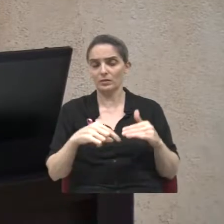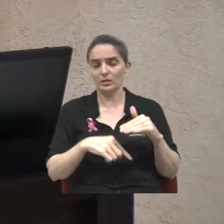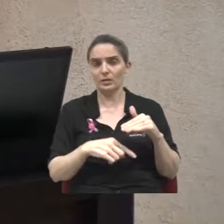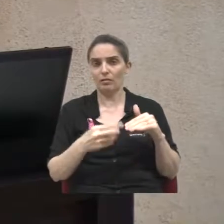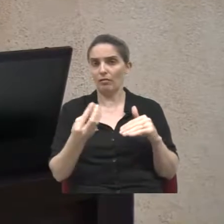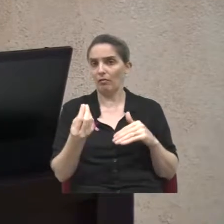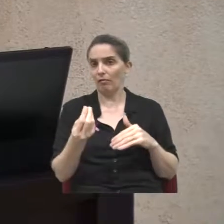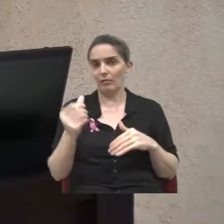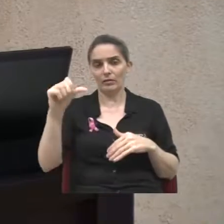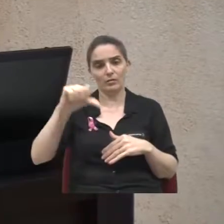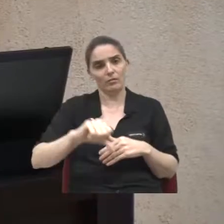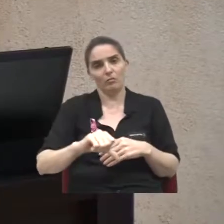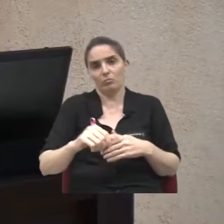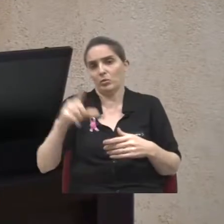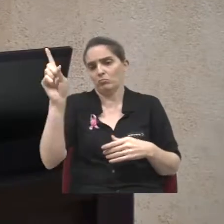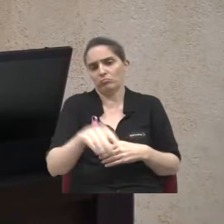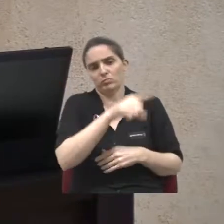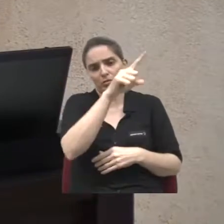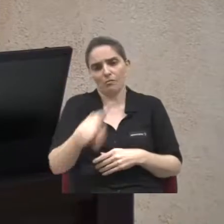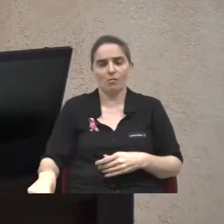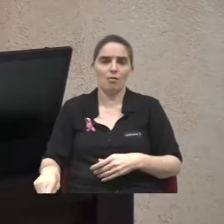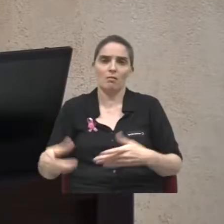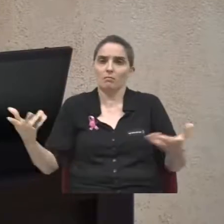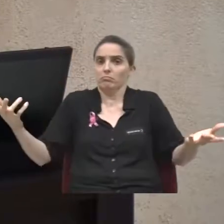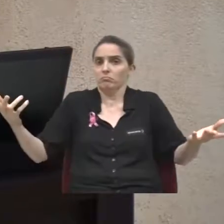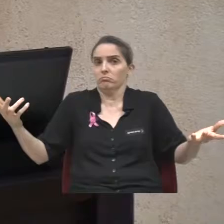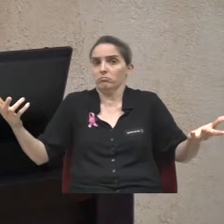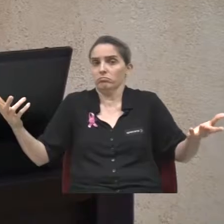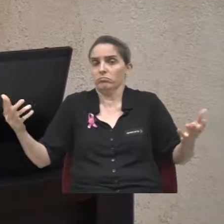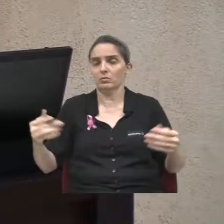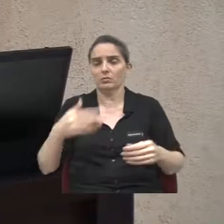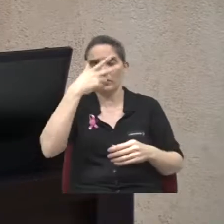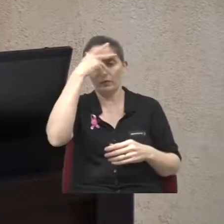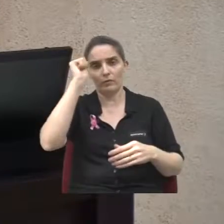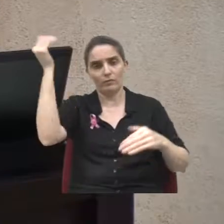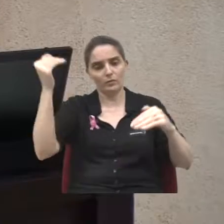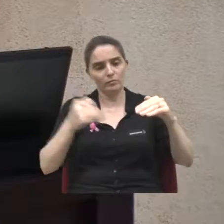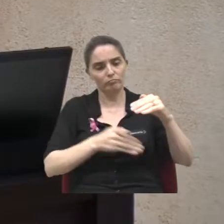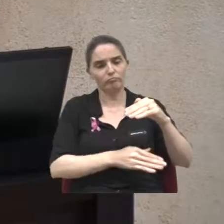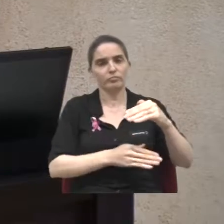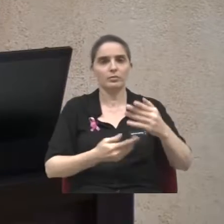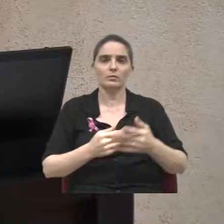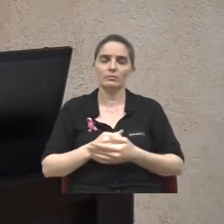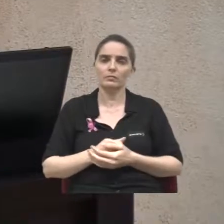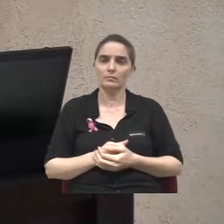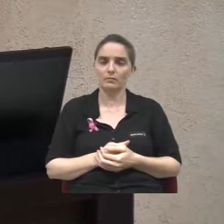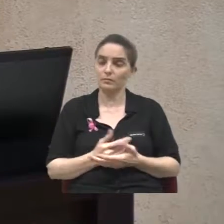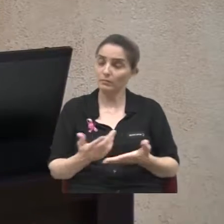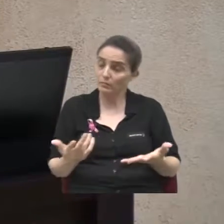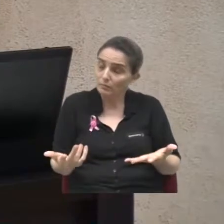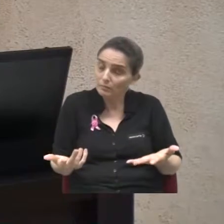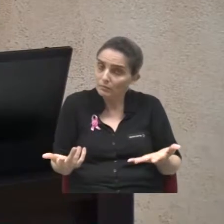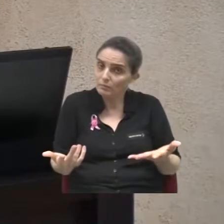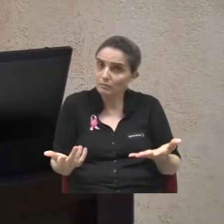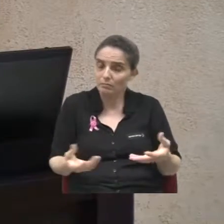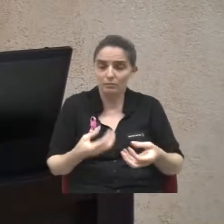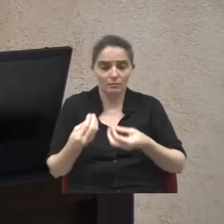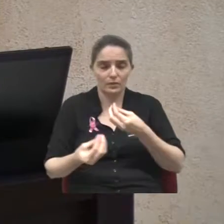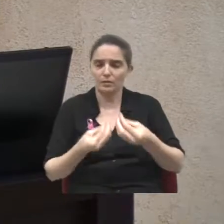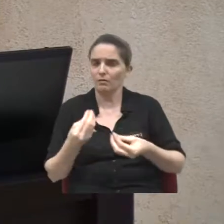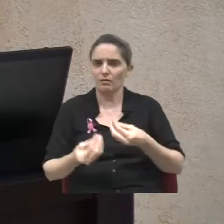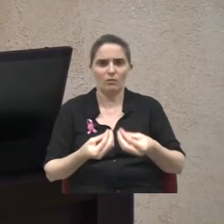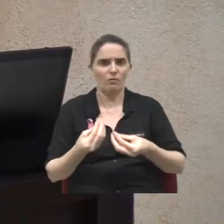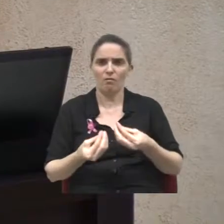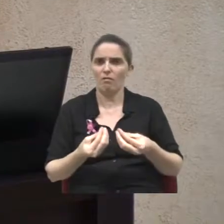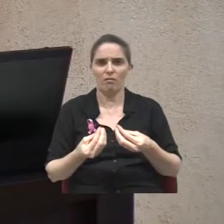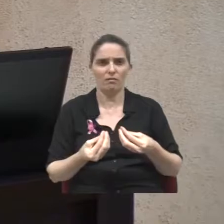revoga-se a concessão, intervém na empresa. Então, realmente, passou dos limites essa empresa, a forma que está tratando?